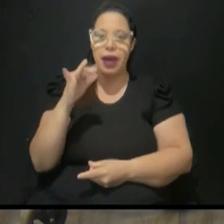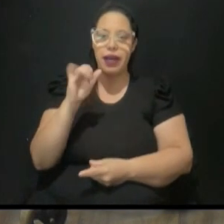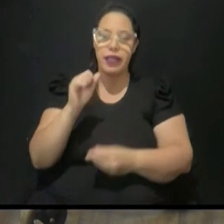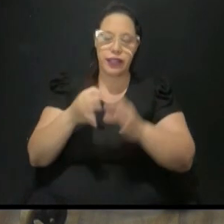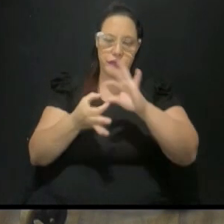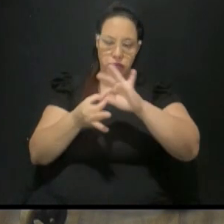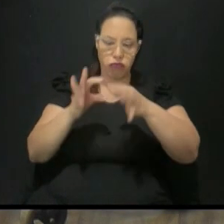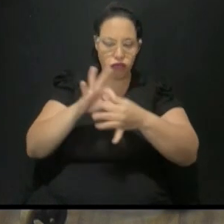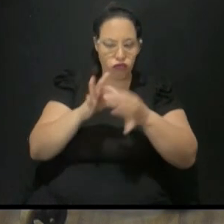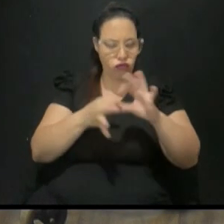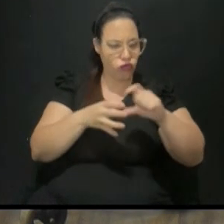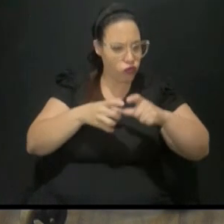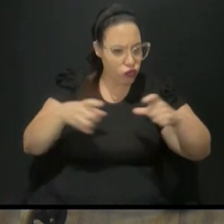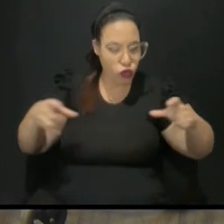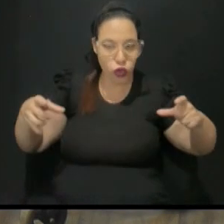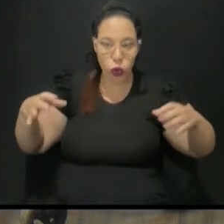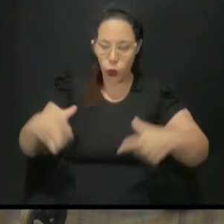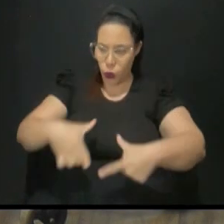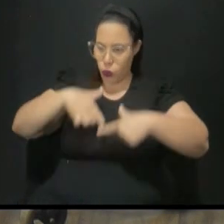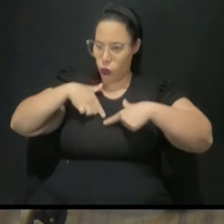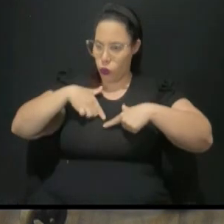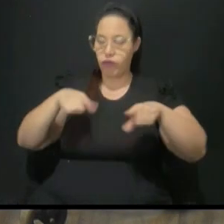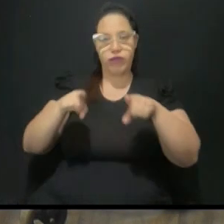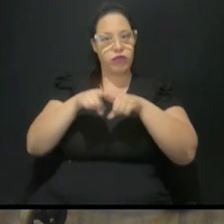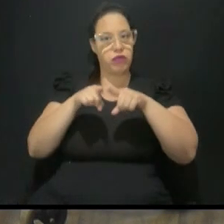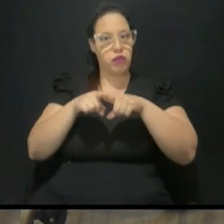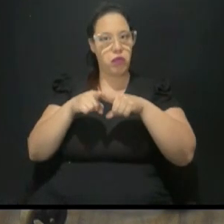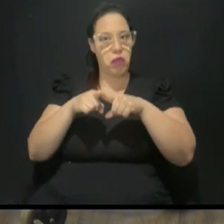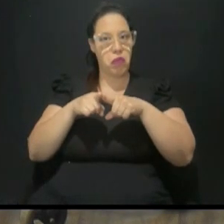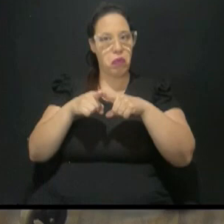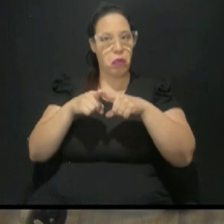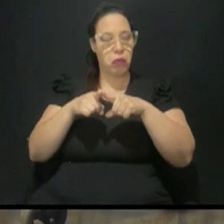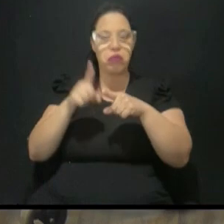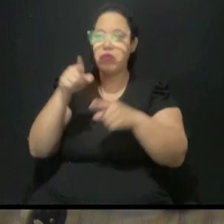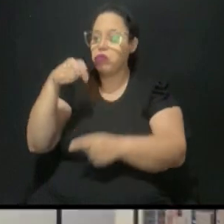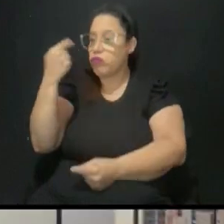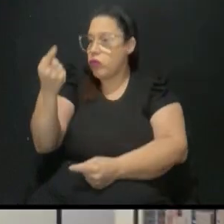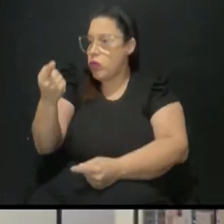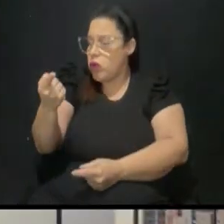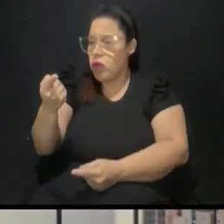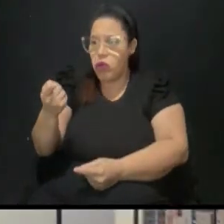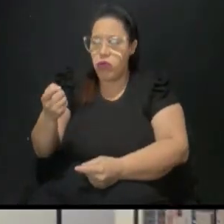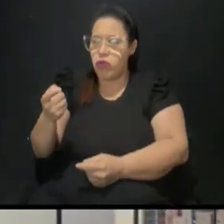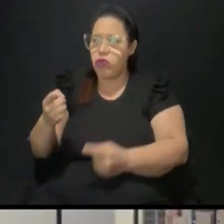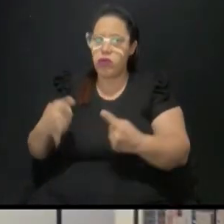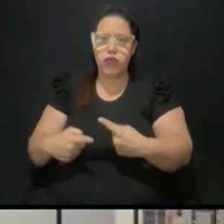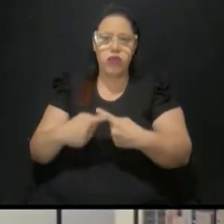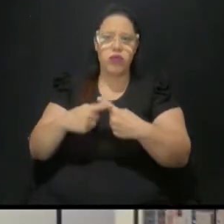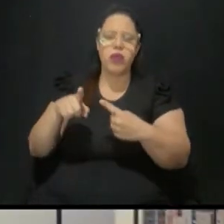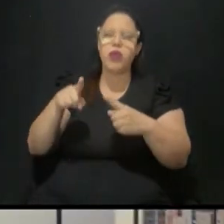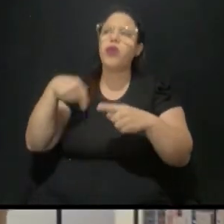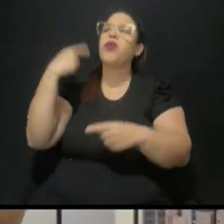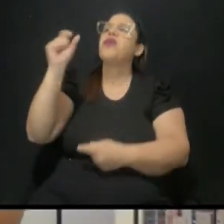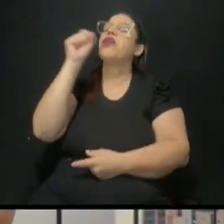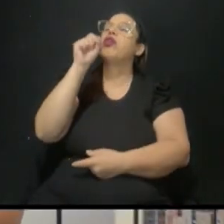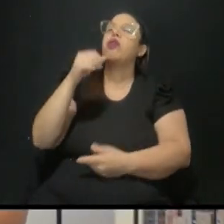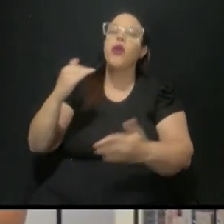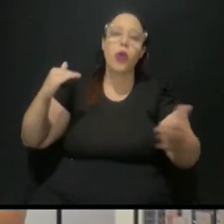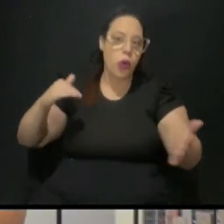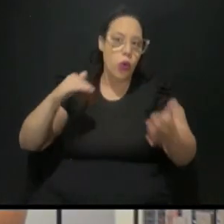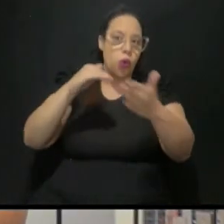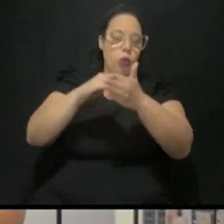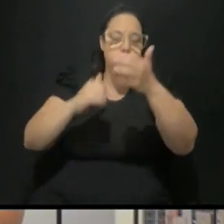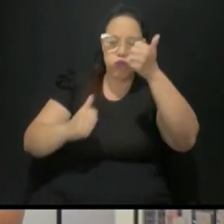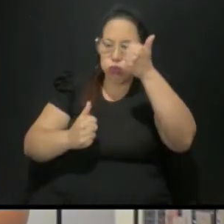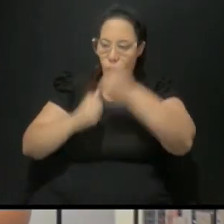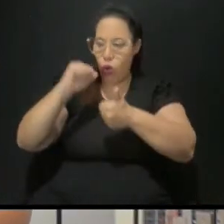grandes medalhas também, de grandes jogos, a gente tem outros campeonatos também, aí é uma outra questão, mas inserir no mundo do esporte independente